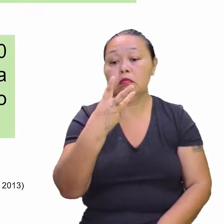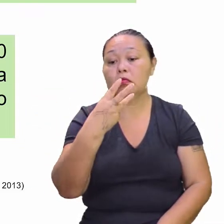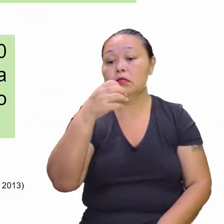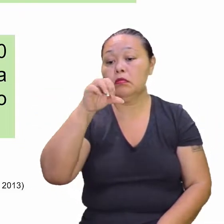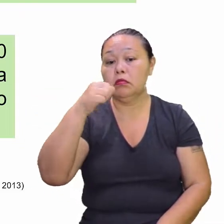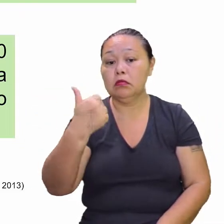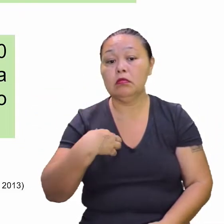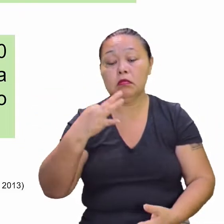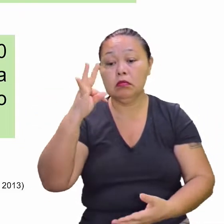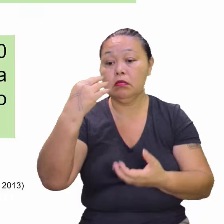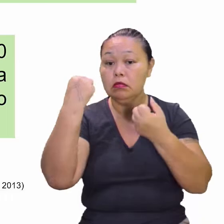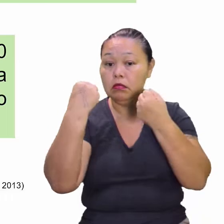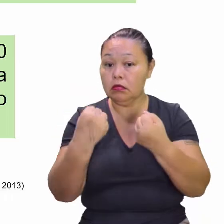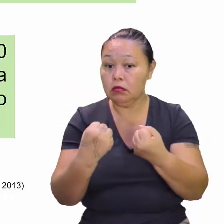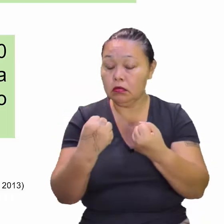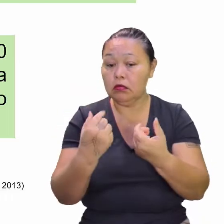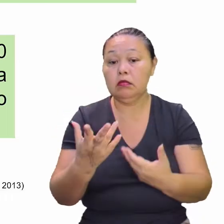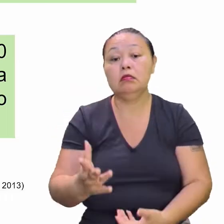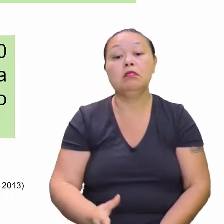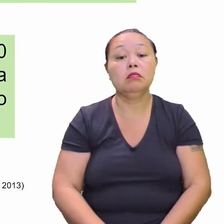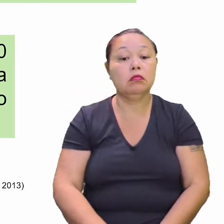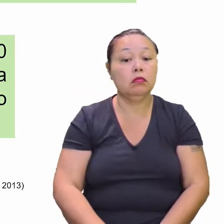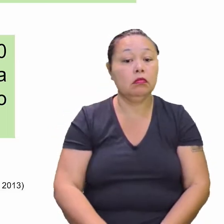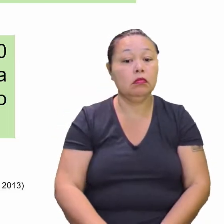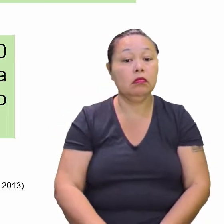468.391 toneladas,